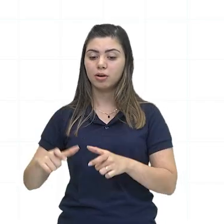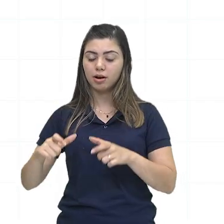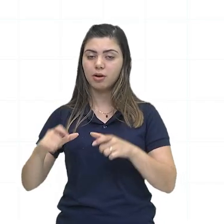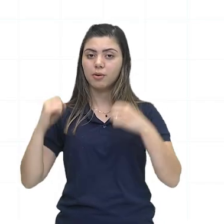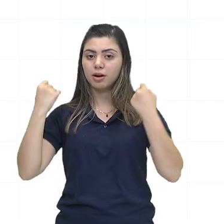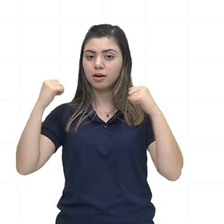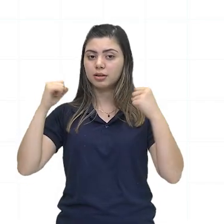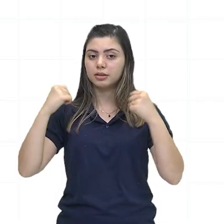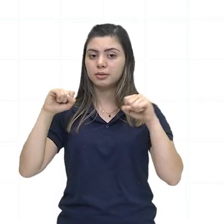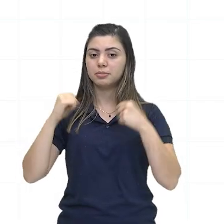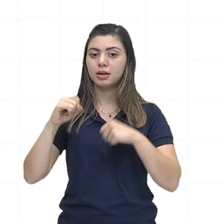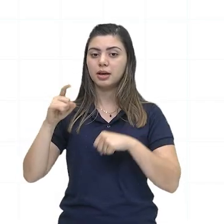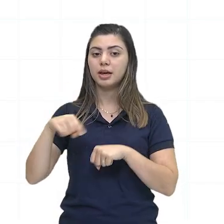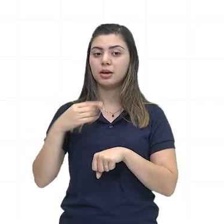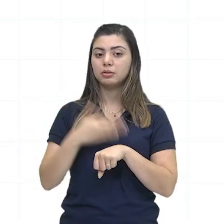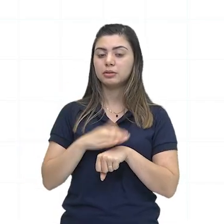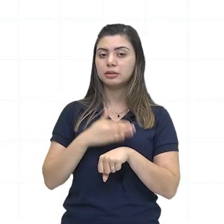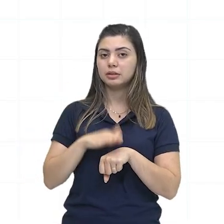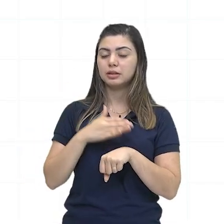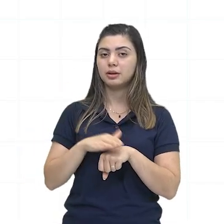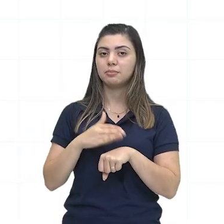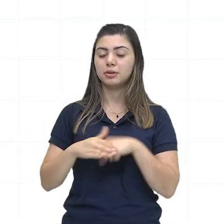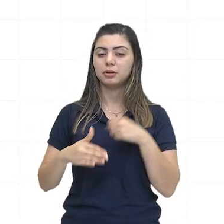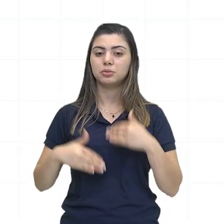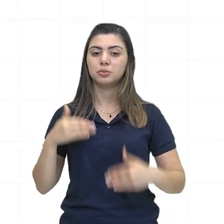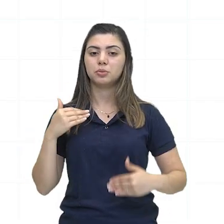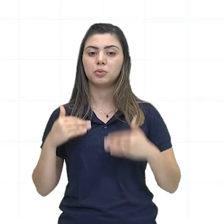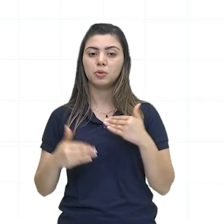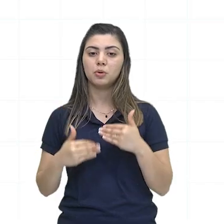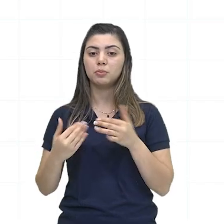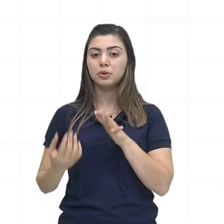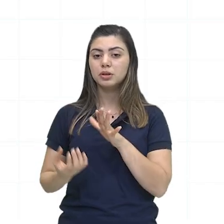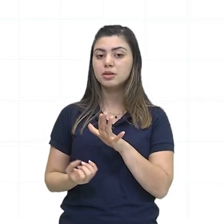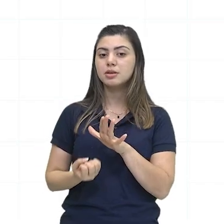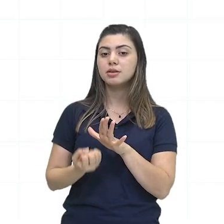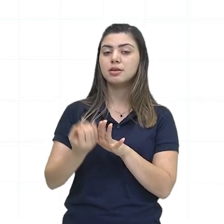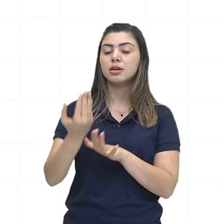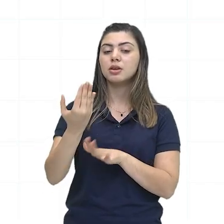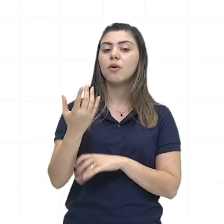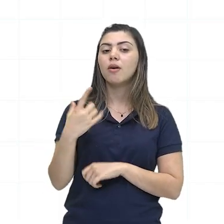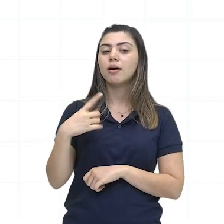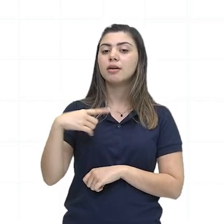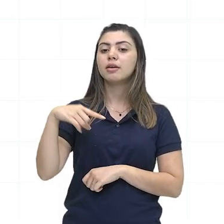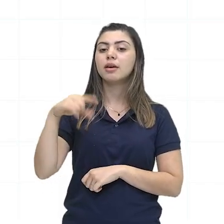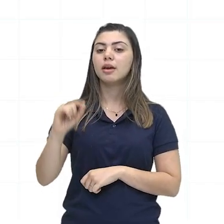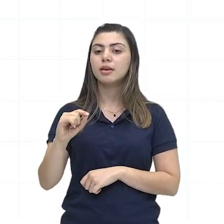é um modelo de exercícios originados e sistematizados a